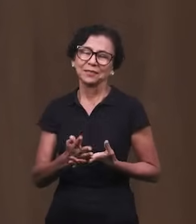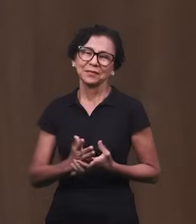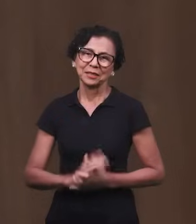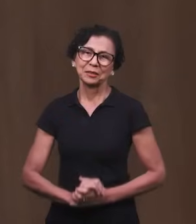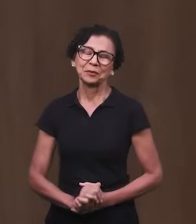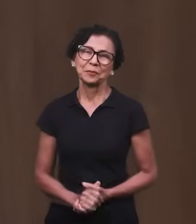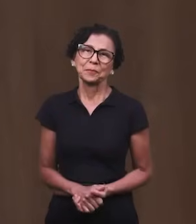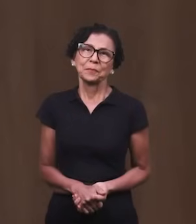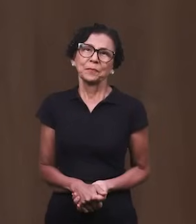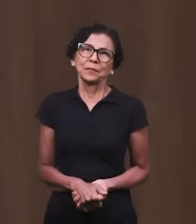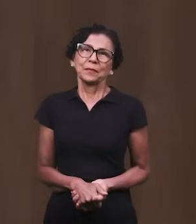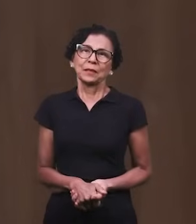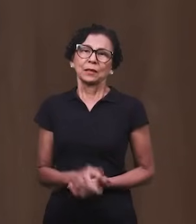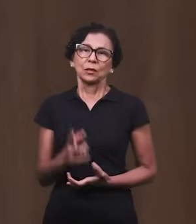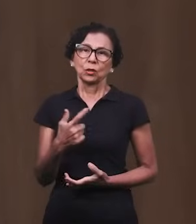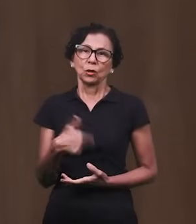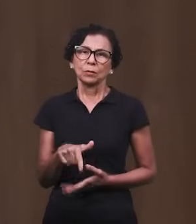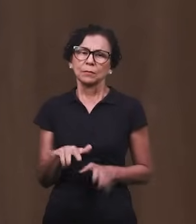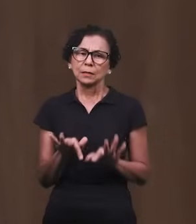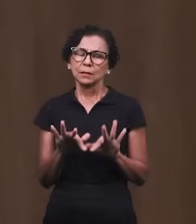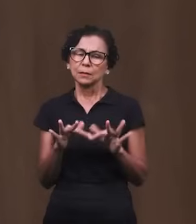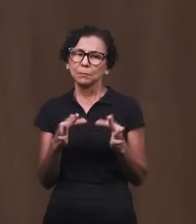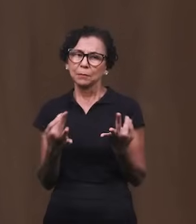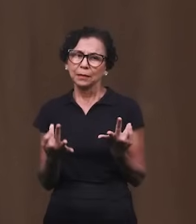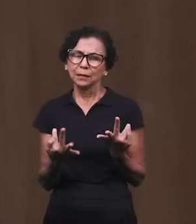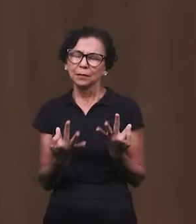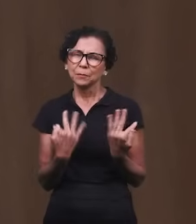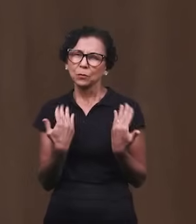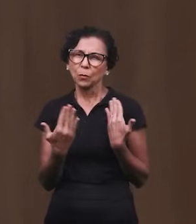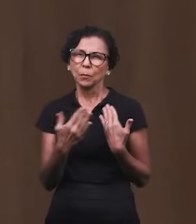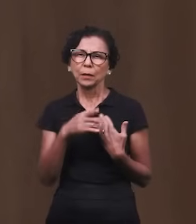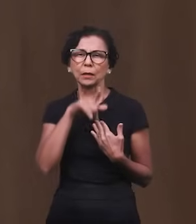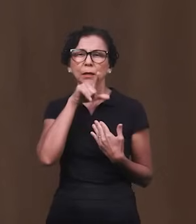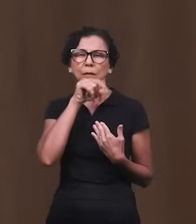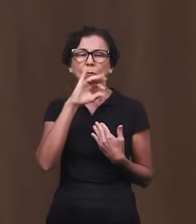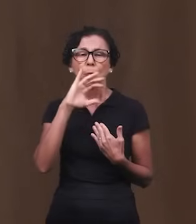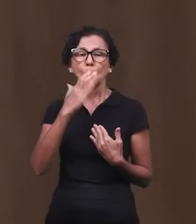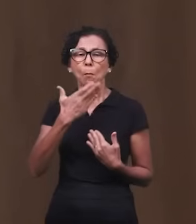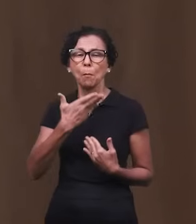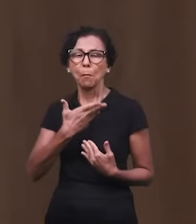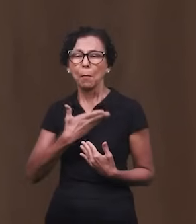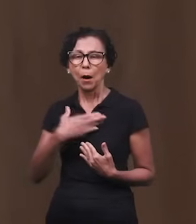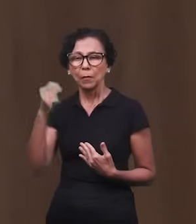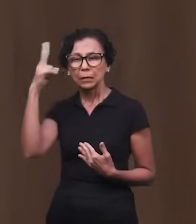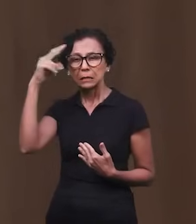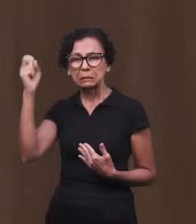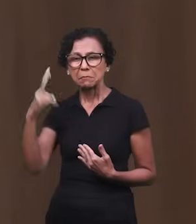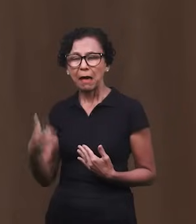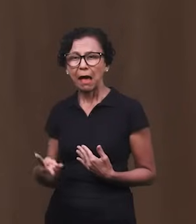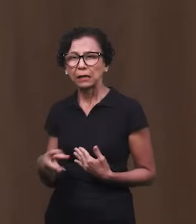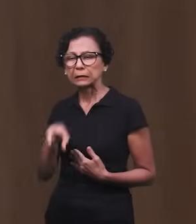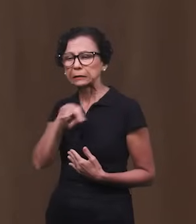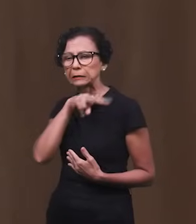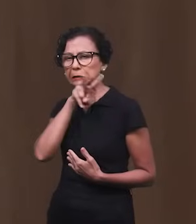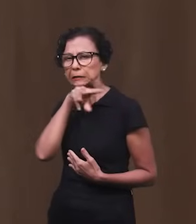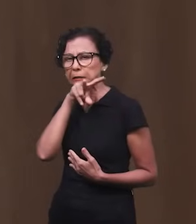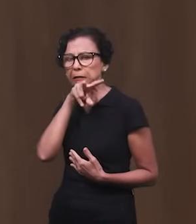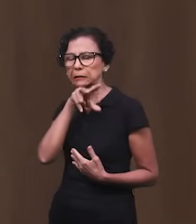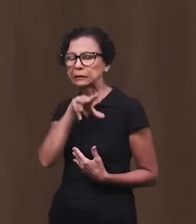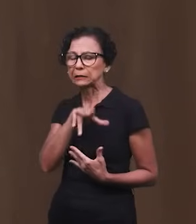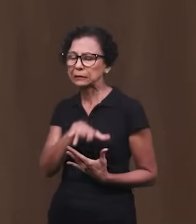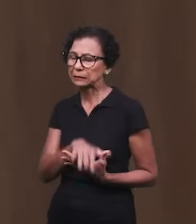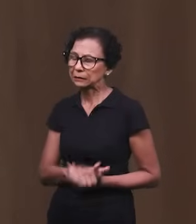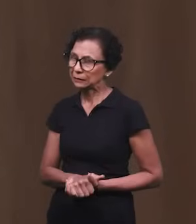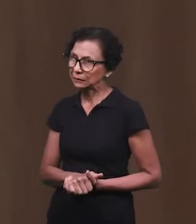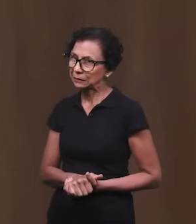palavra de Deus diz que nós devemos ser simples como as pombas e prudentes como as serpentes. Por outro lado, nós não